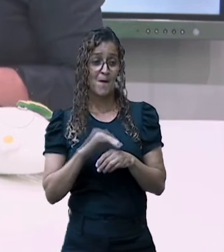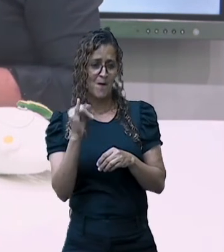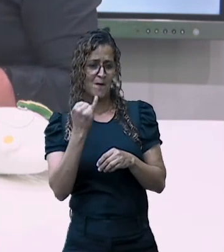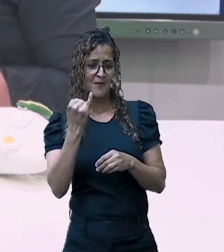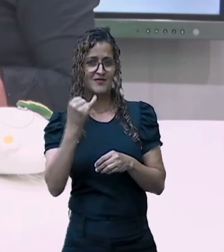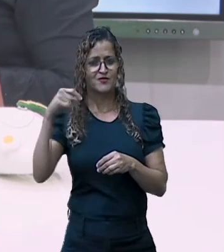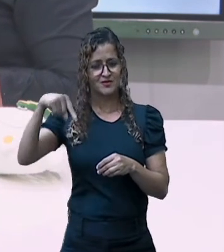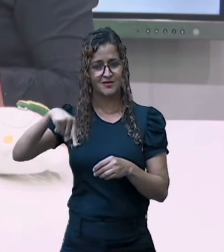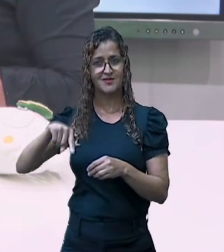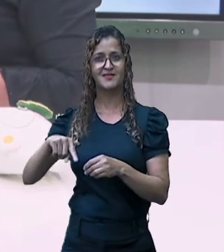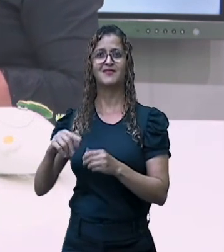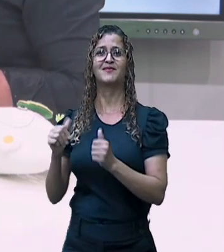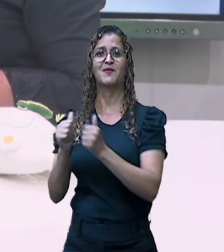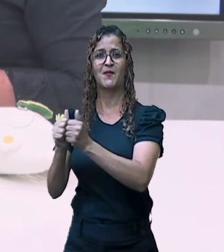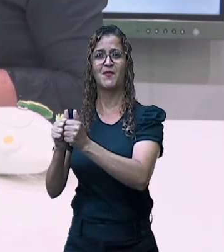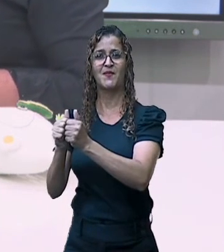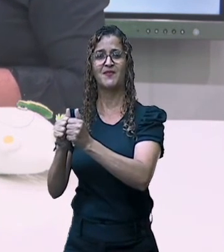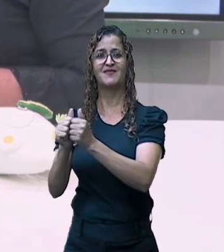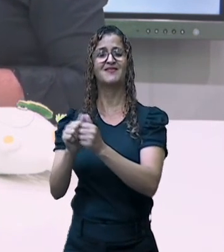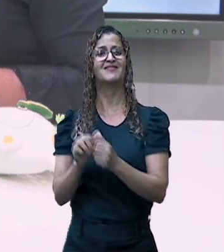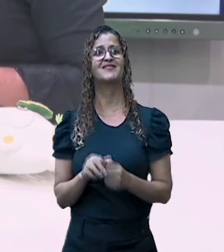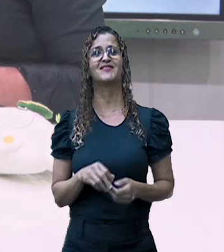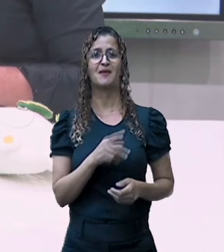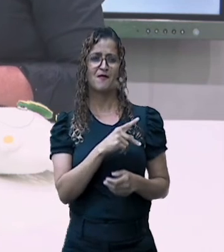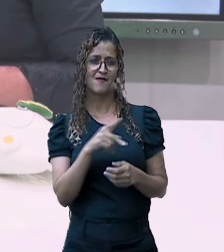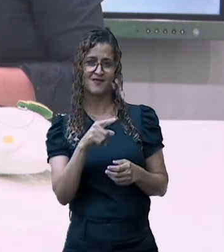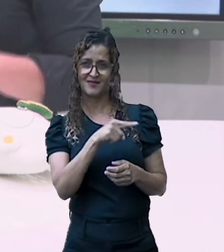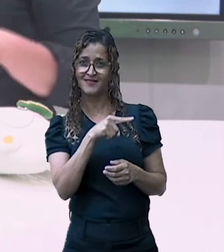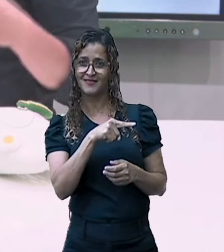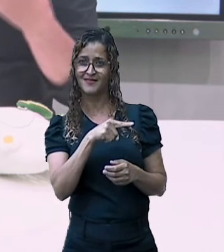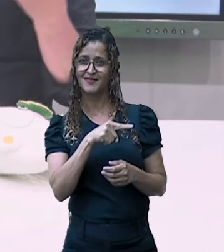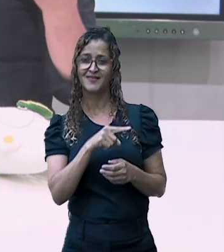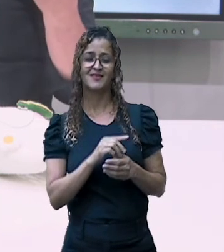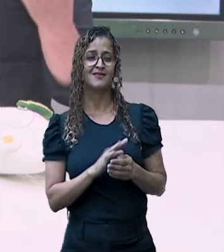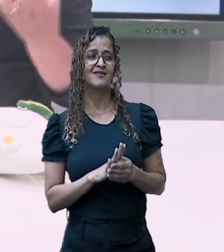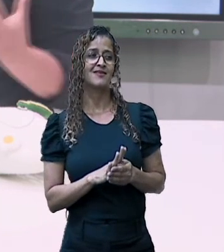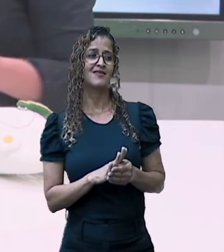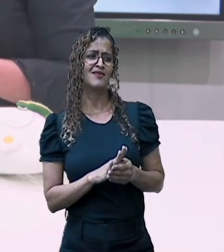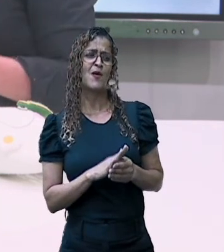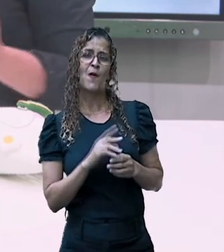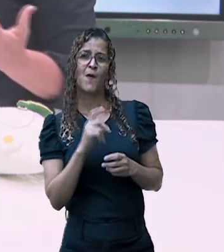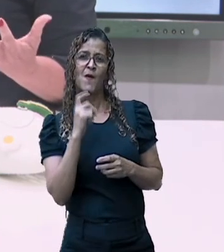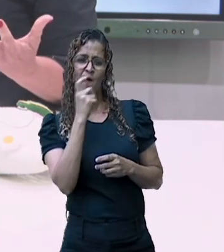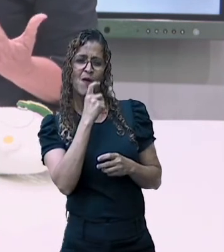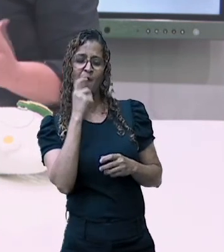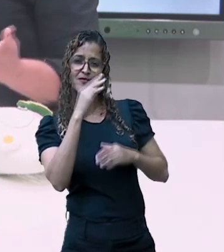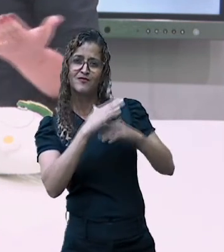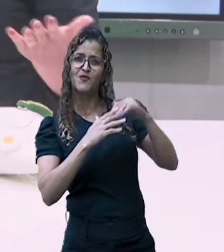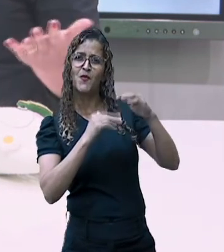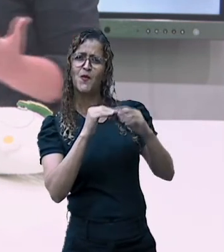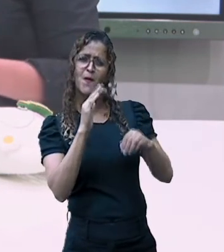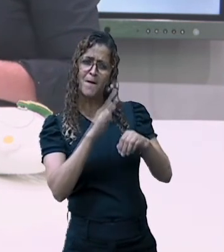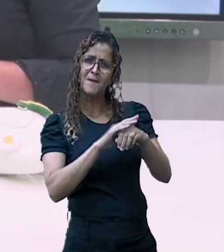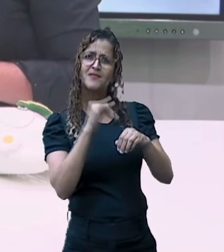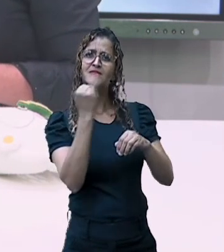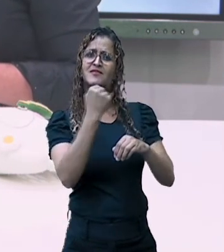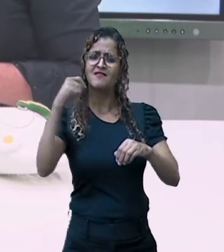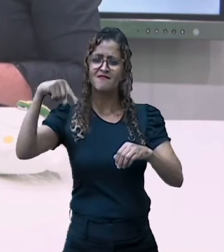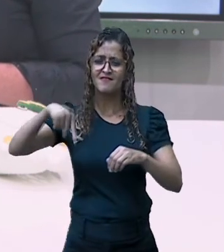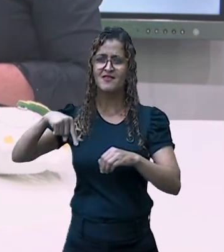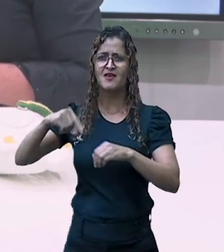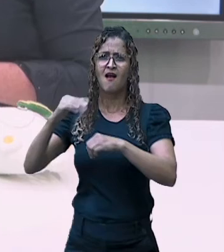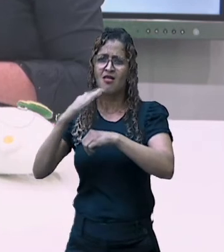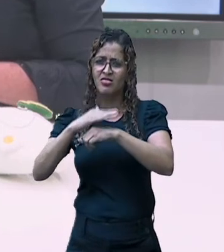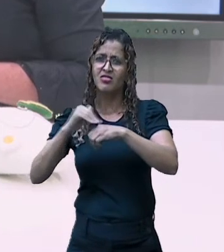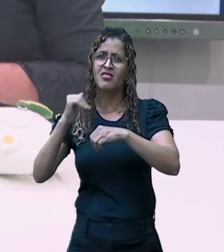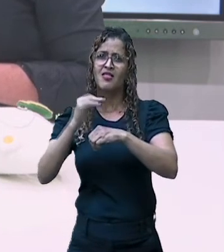muito a presença da Cecília, Obrigada. porque esteve assim, veio aqui com tanto amor, carinho, para nos ensinar um pouco